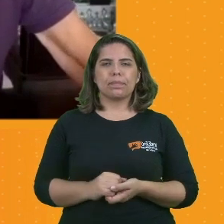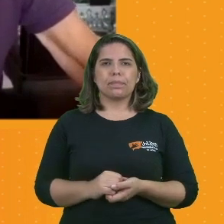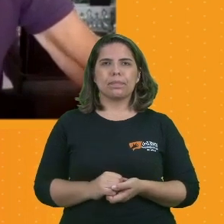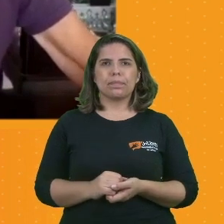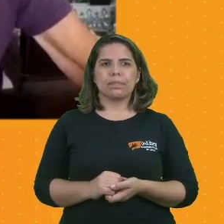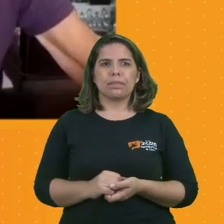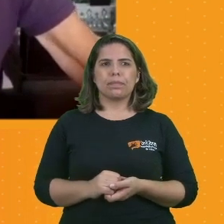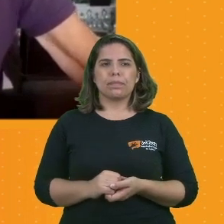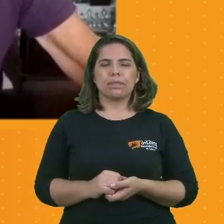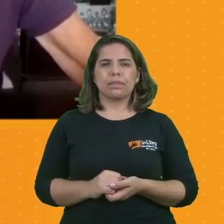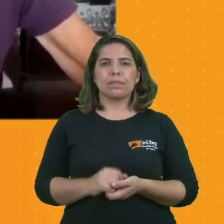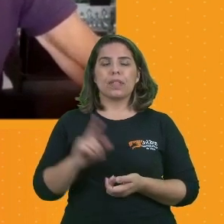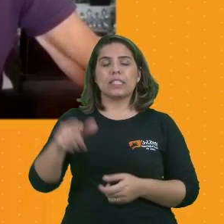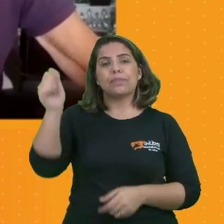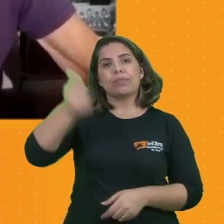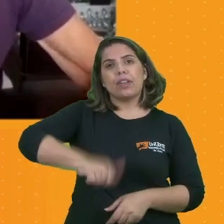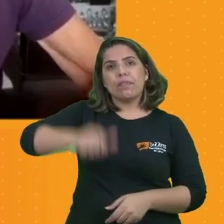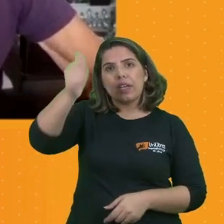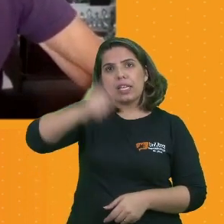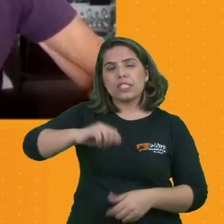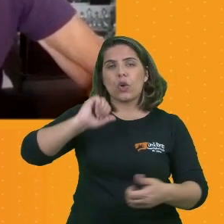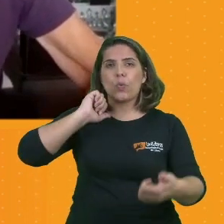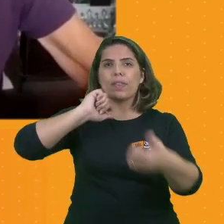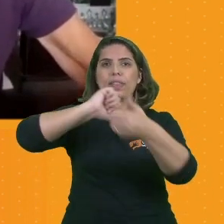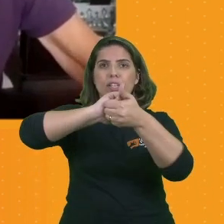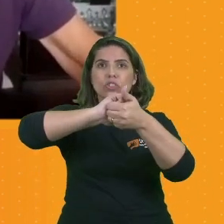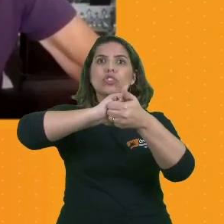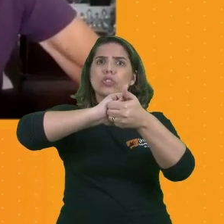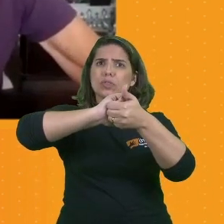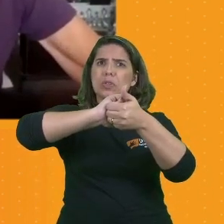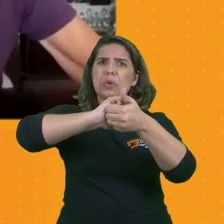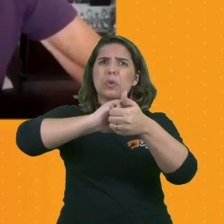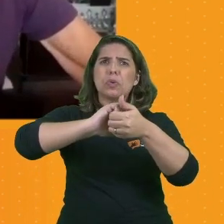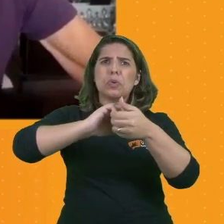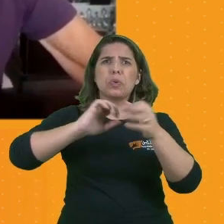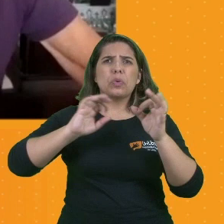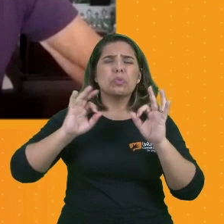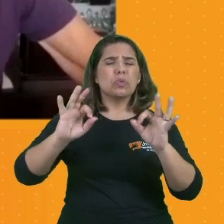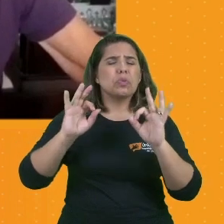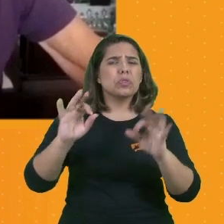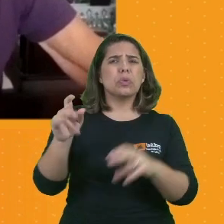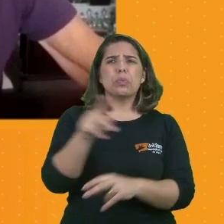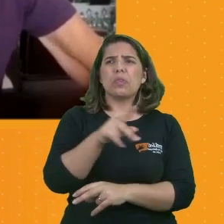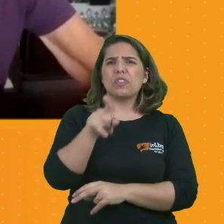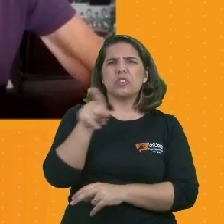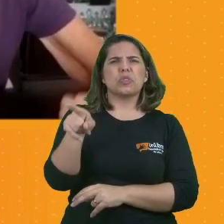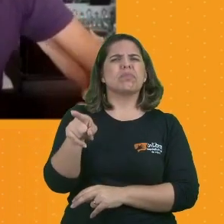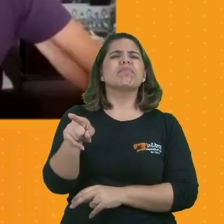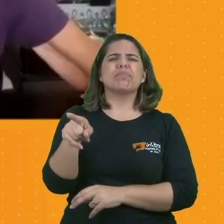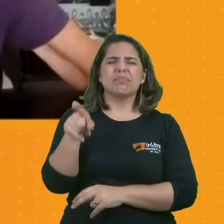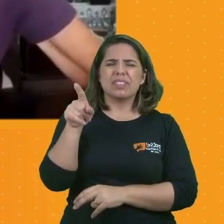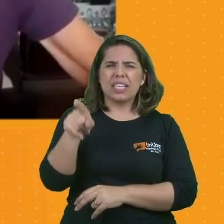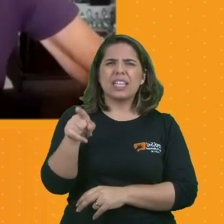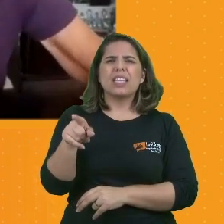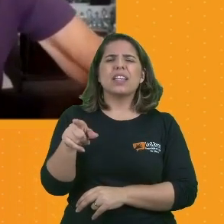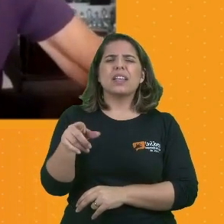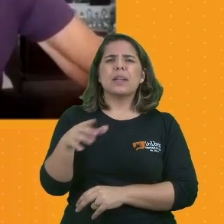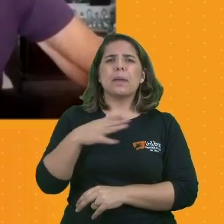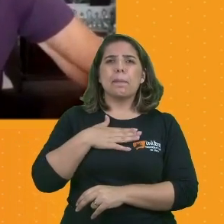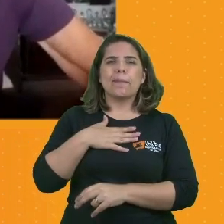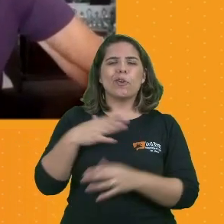e a essa avaliação qualitativa um excelente resposta que foi o meu